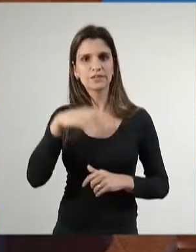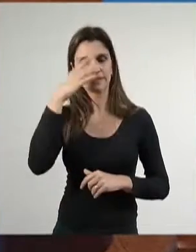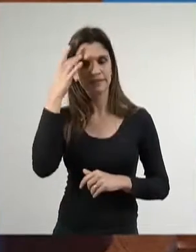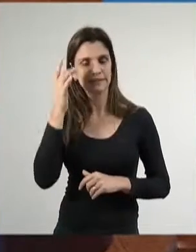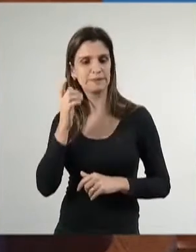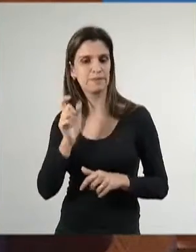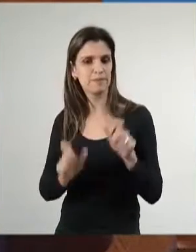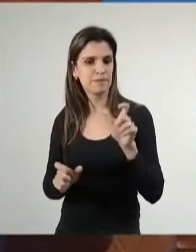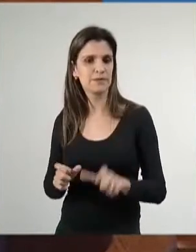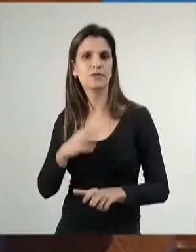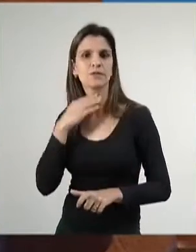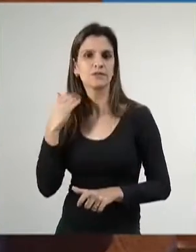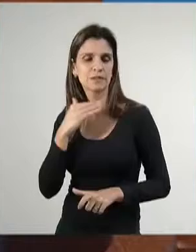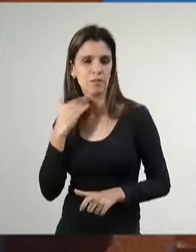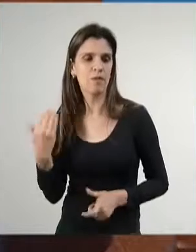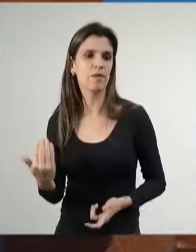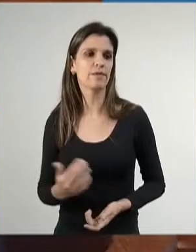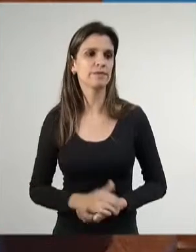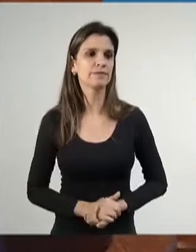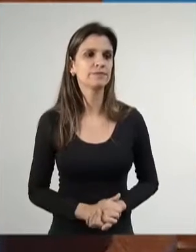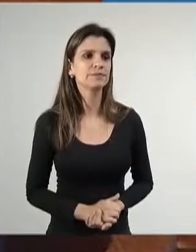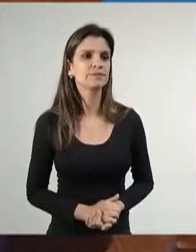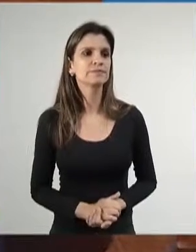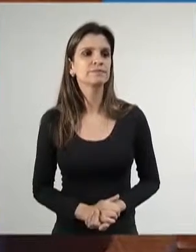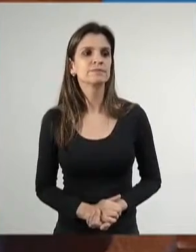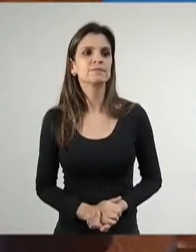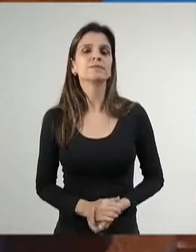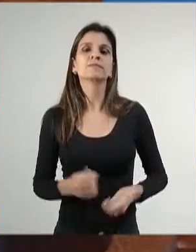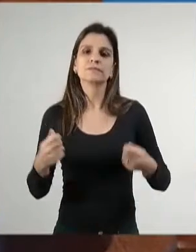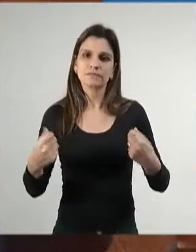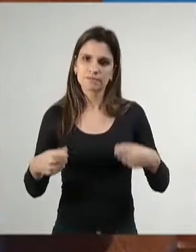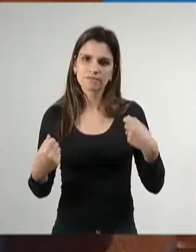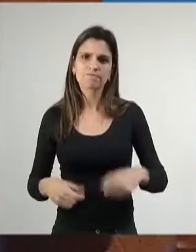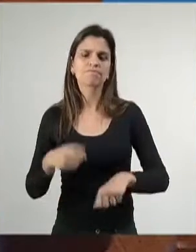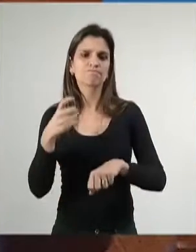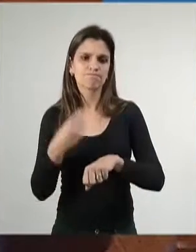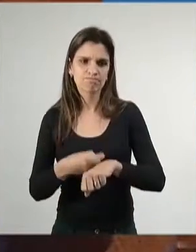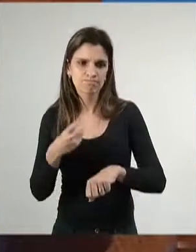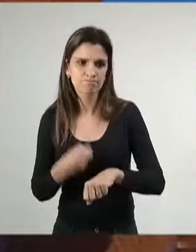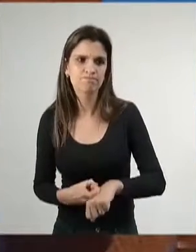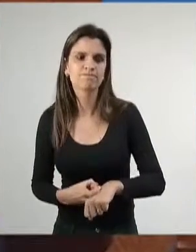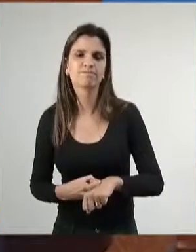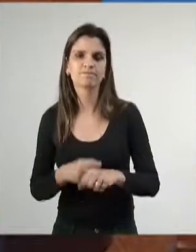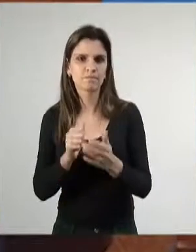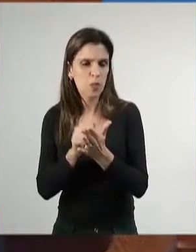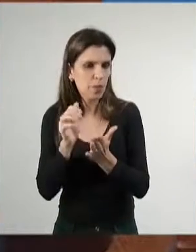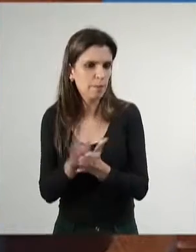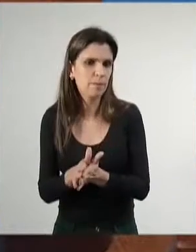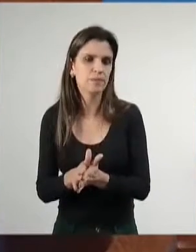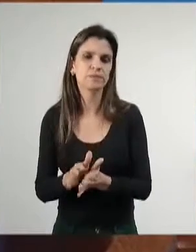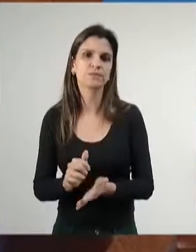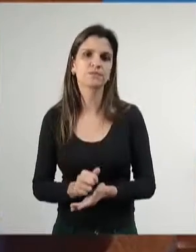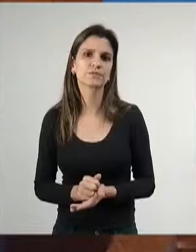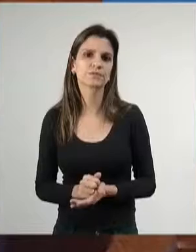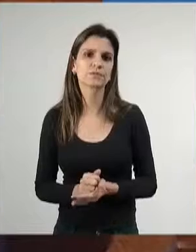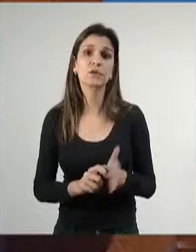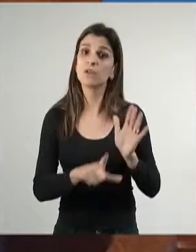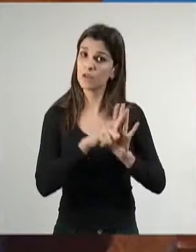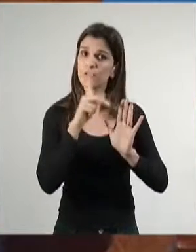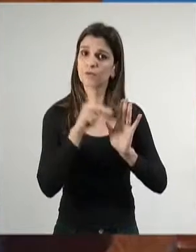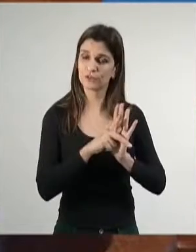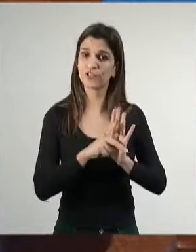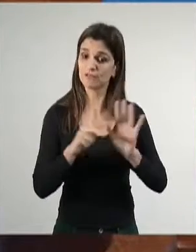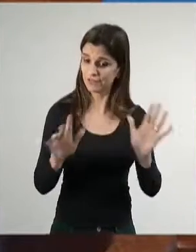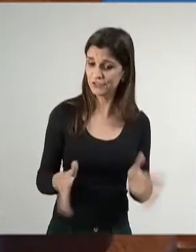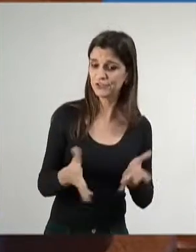está fazendo isso. Então, as penas têm que ser cada vez mais duras, mas nada impede que tenhamos um projeto que estimule as